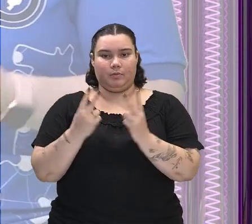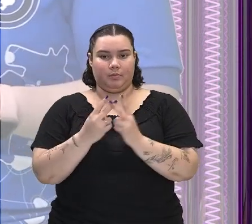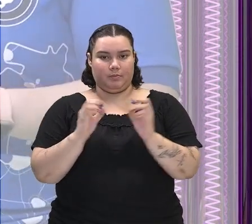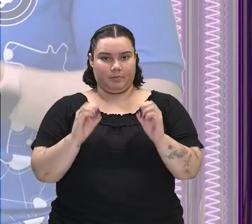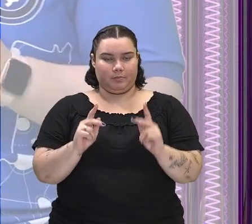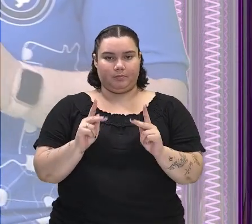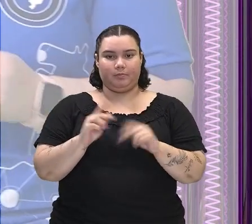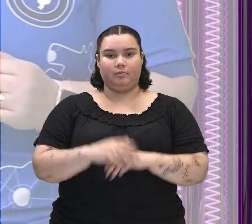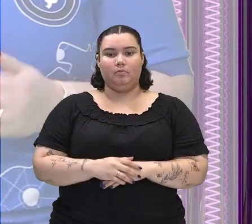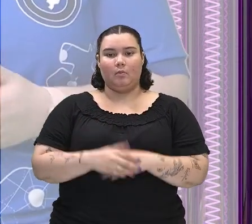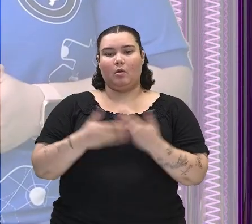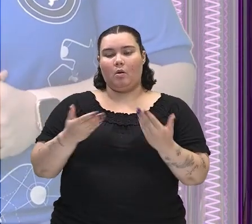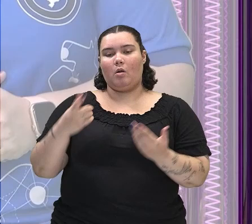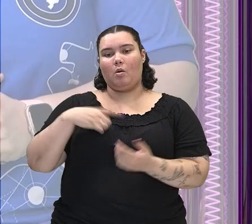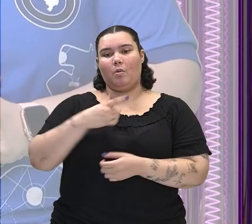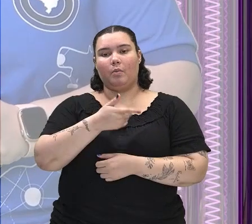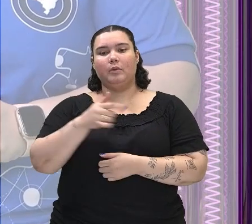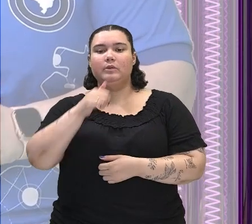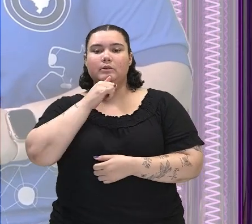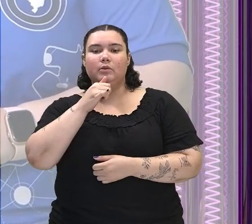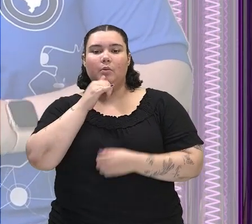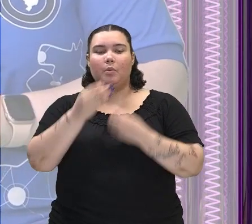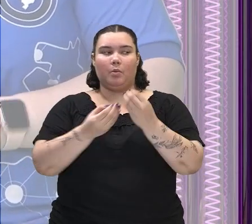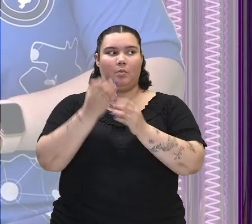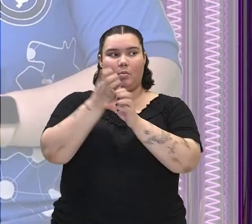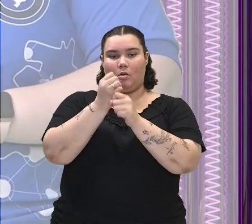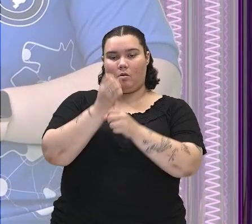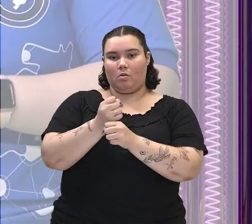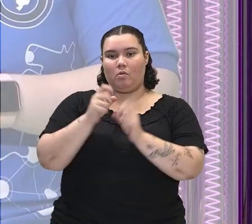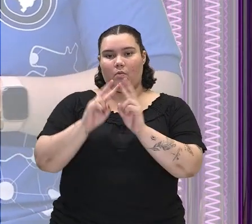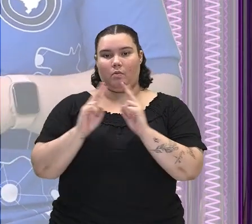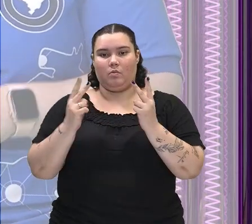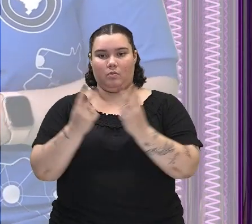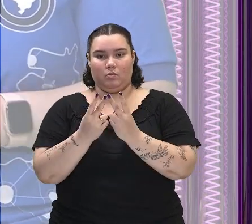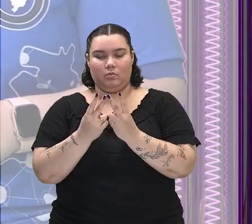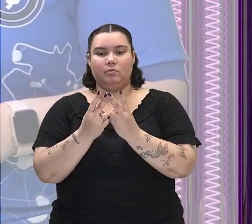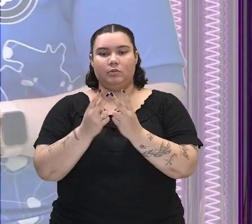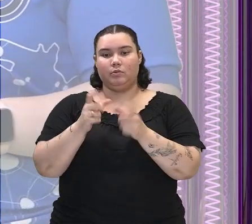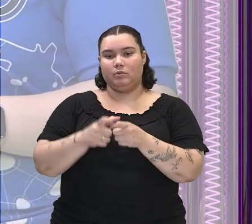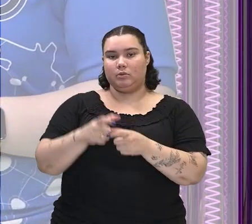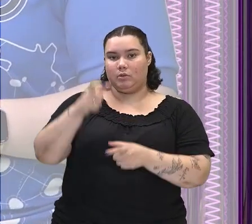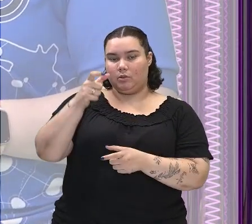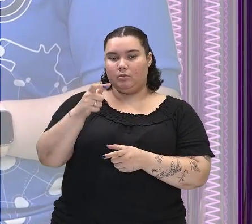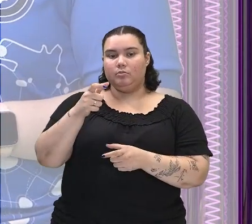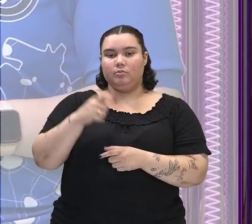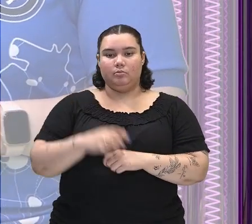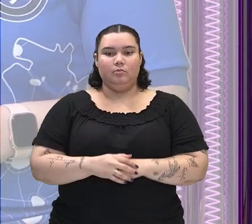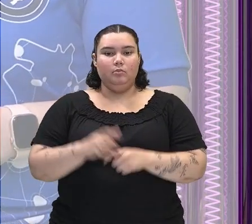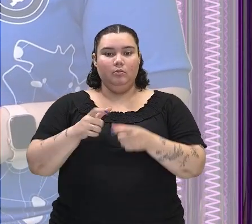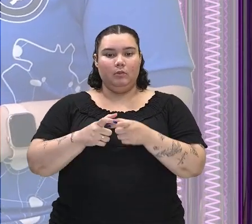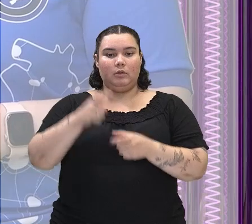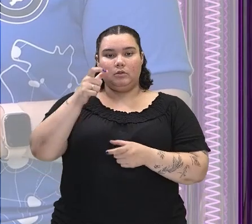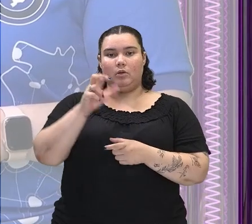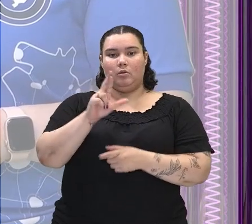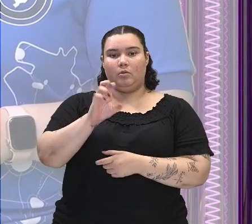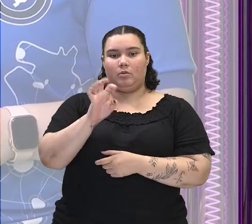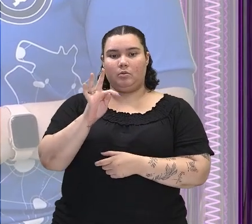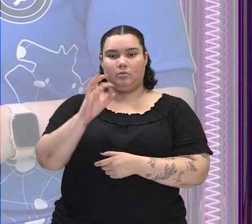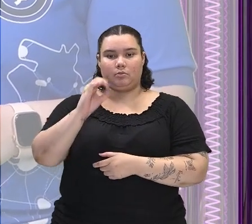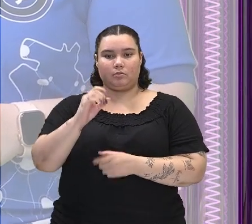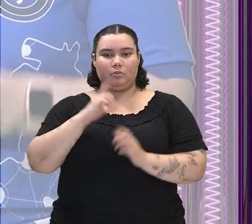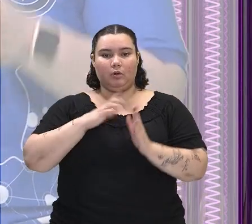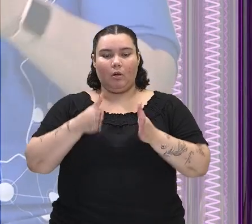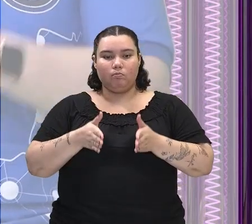Então, aqui mais um exemplo de como calcular o volume de um cilindro. Esse cilindro é circular reto, né? Porque